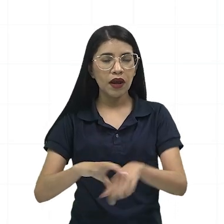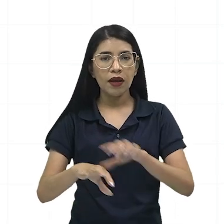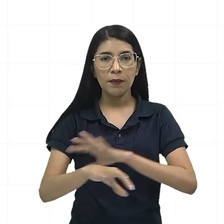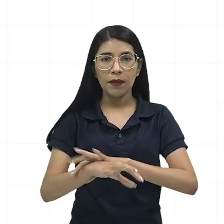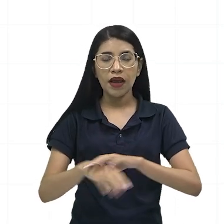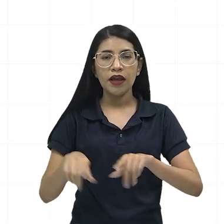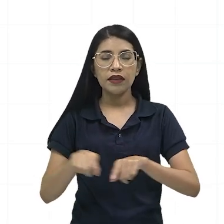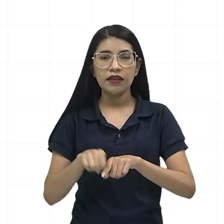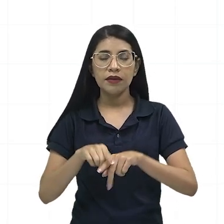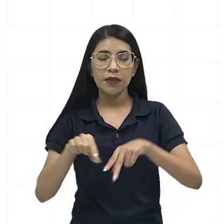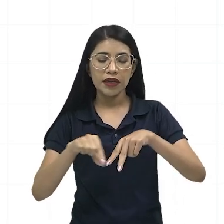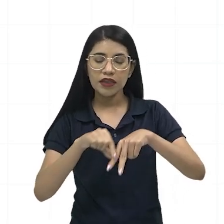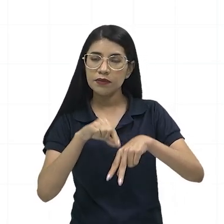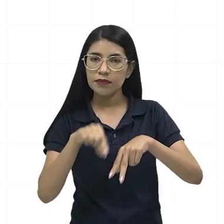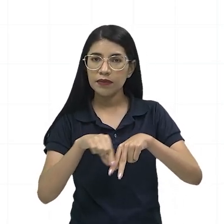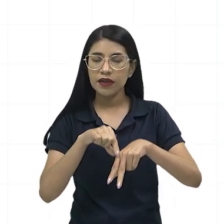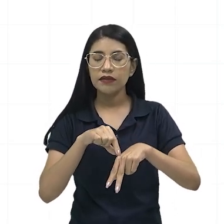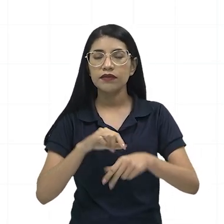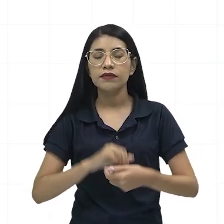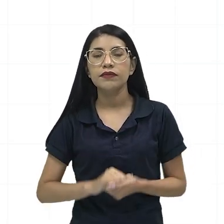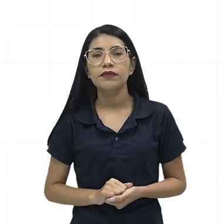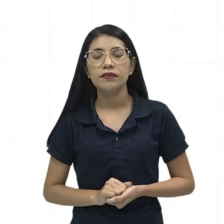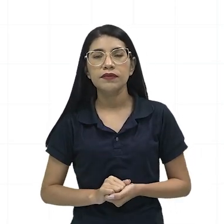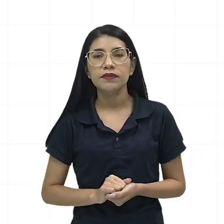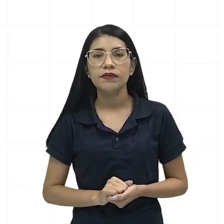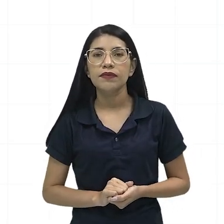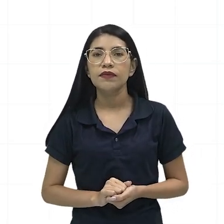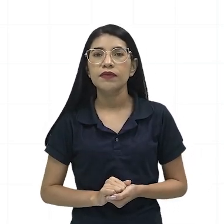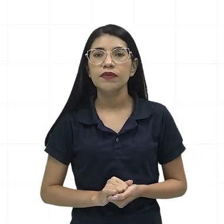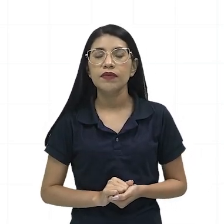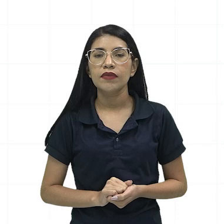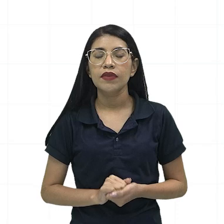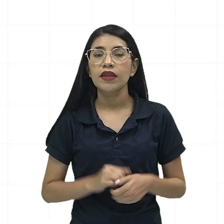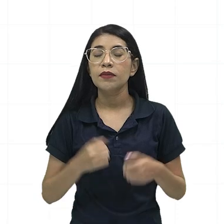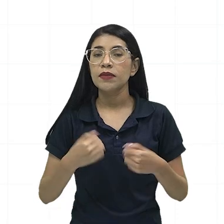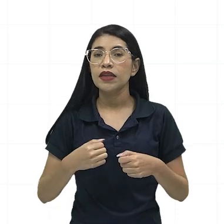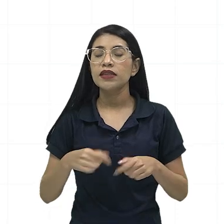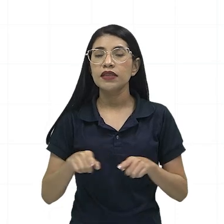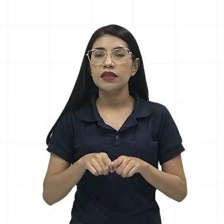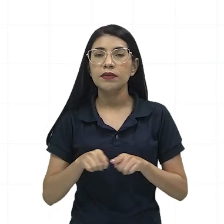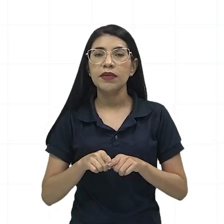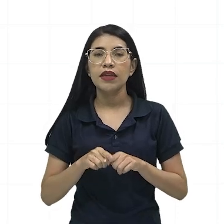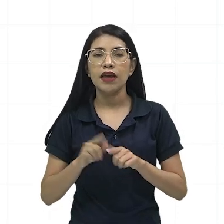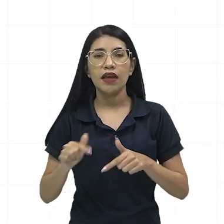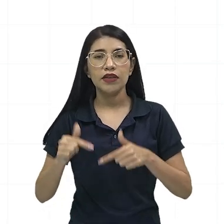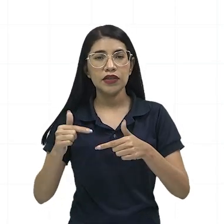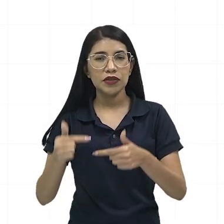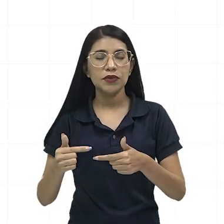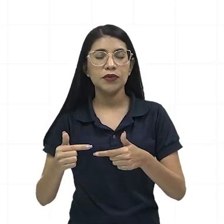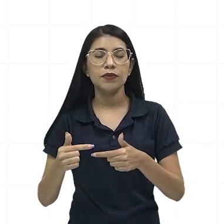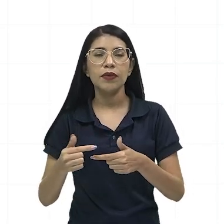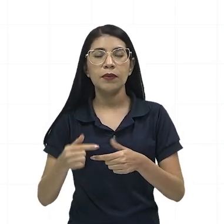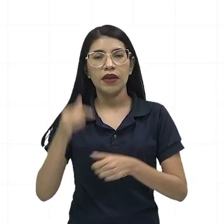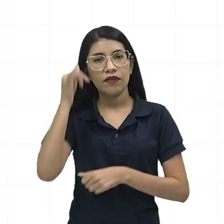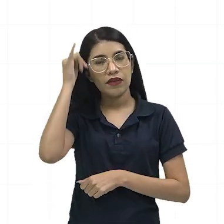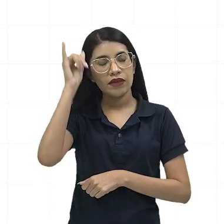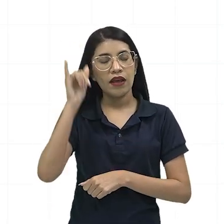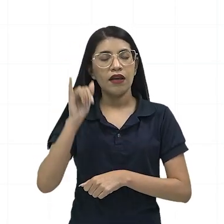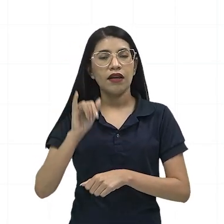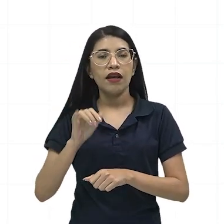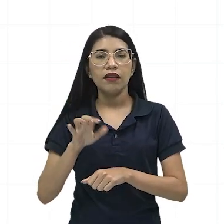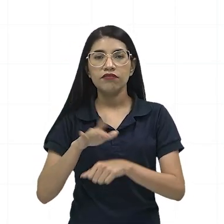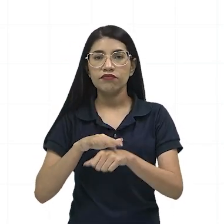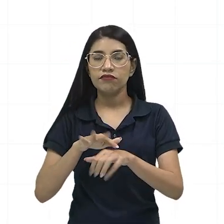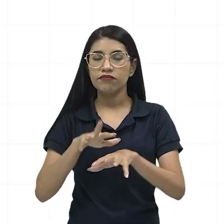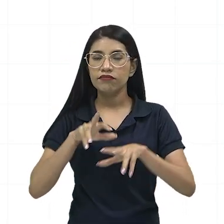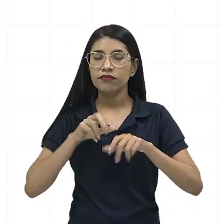bem importante. A gente precisa ter esses tipos, ter essas atitudes para prevenir a malária, porque até